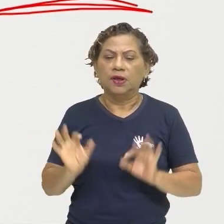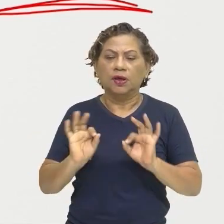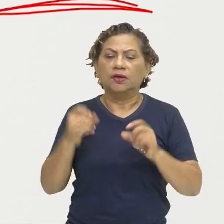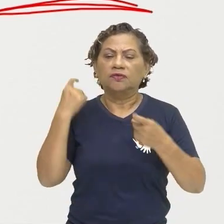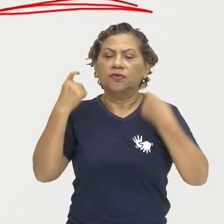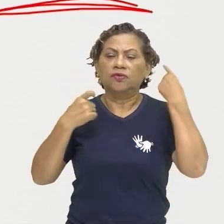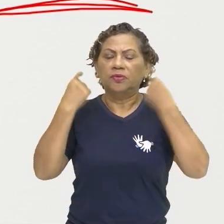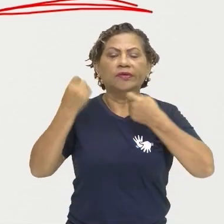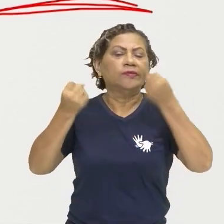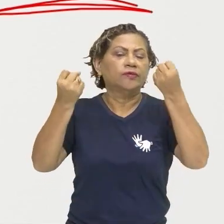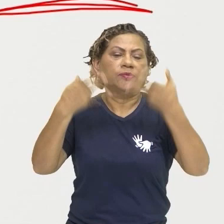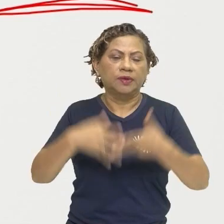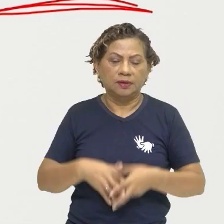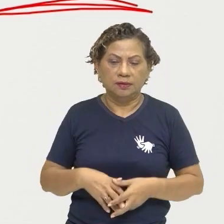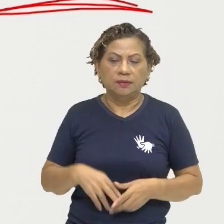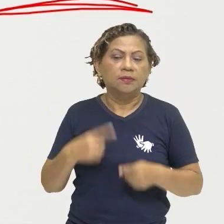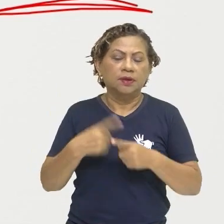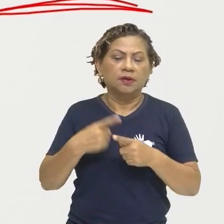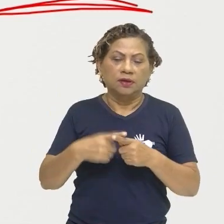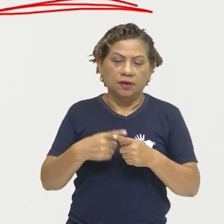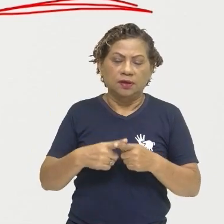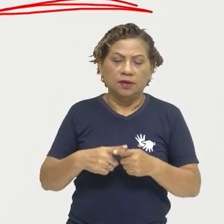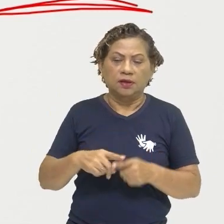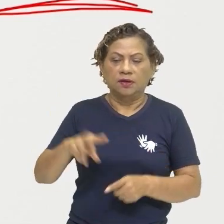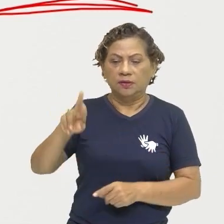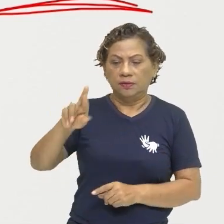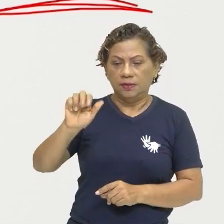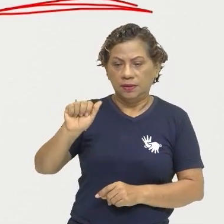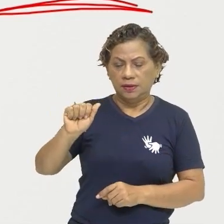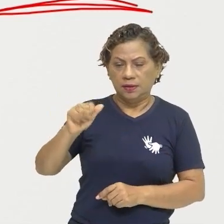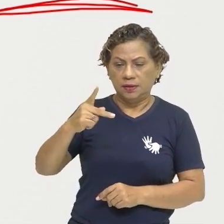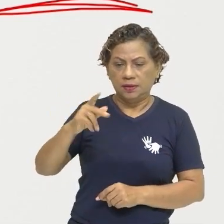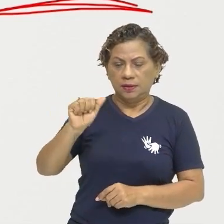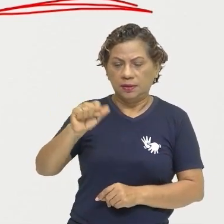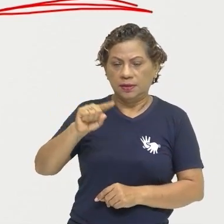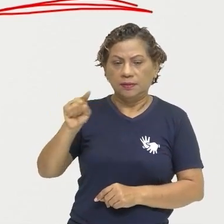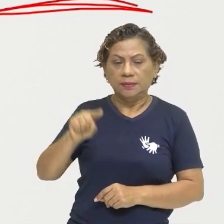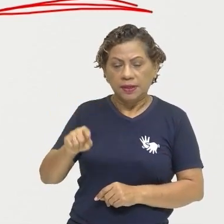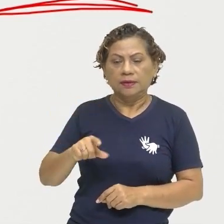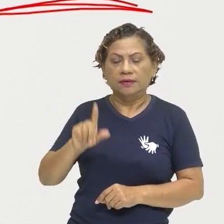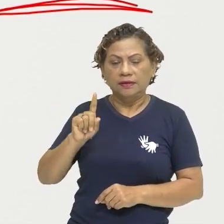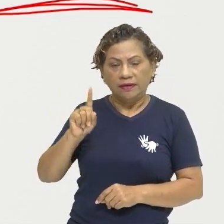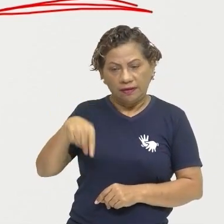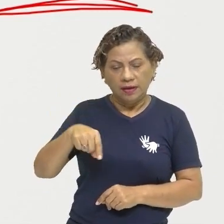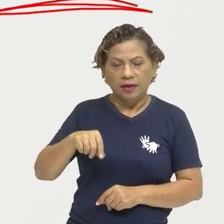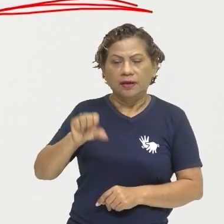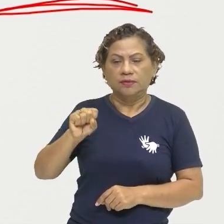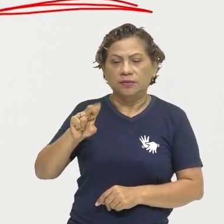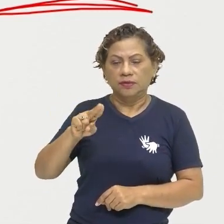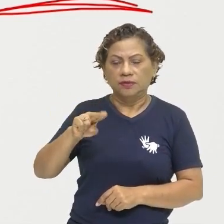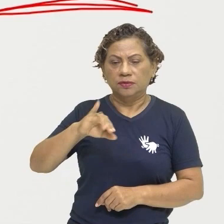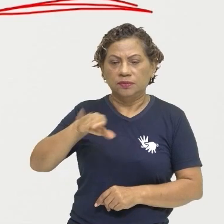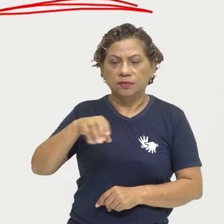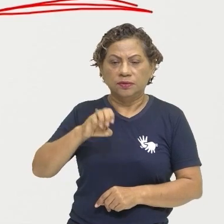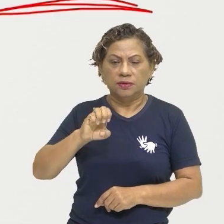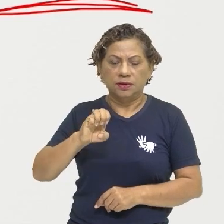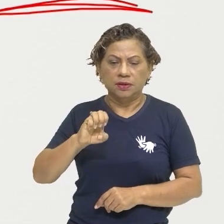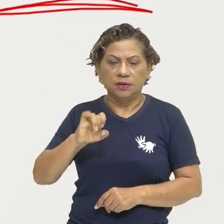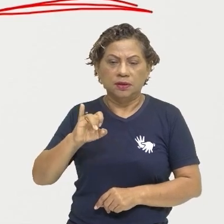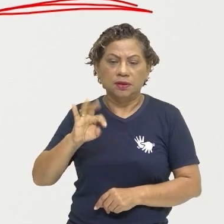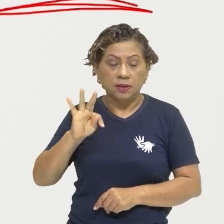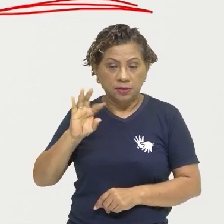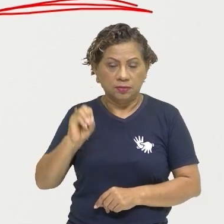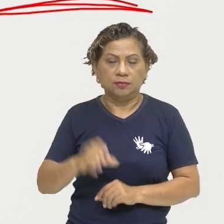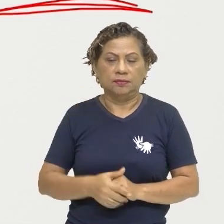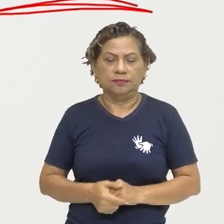explicar? O rapaz é o sujeito. Mas a segunda oração, e seu pai também não fez questão de